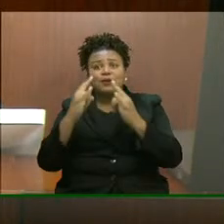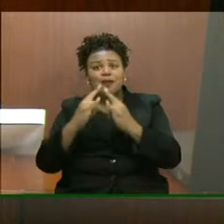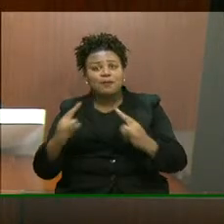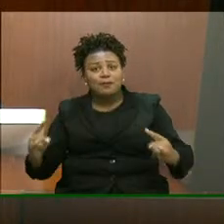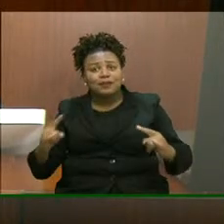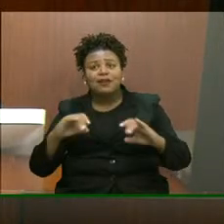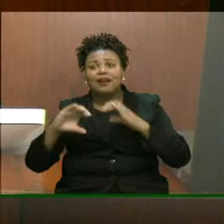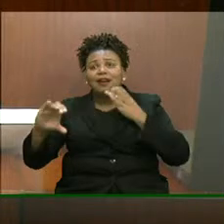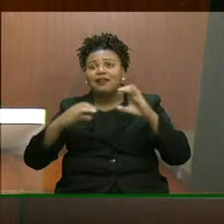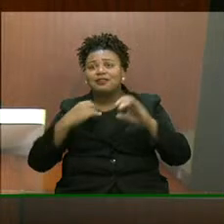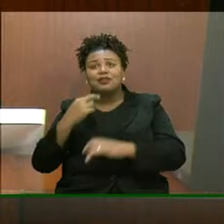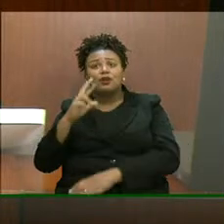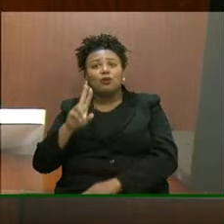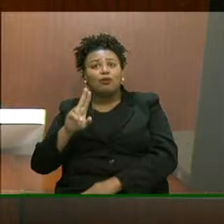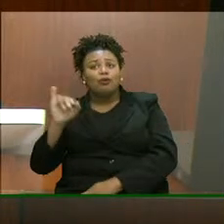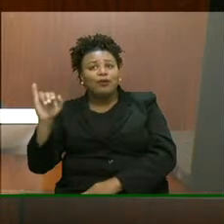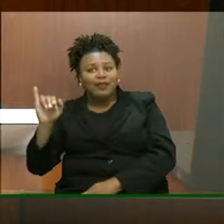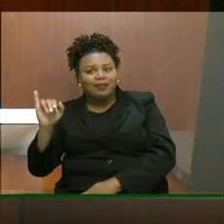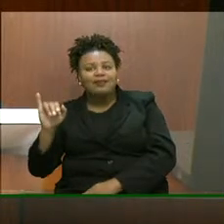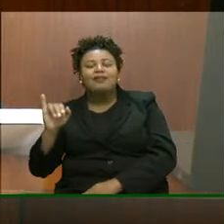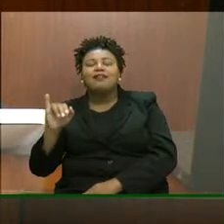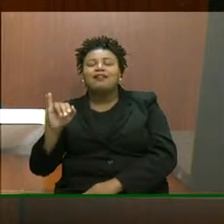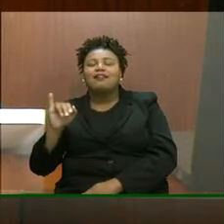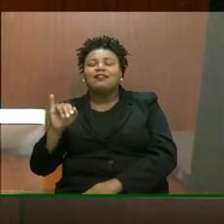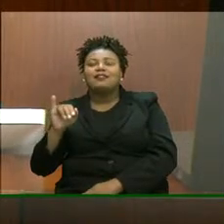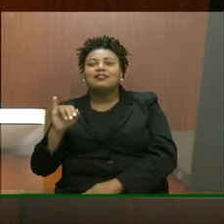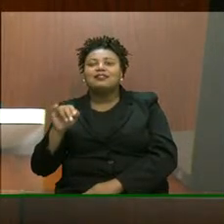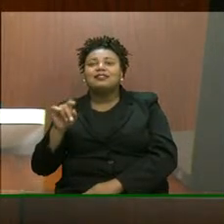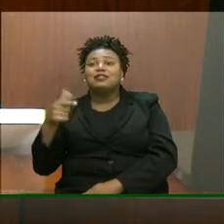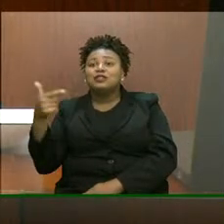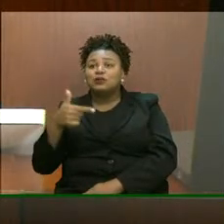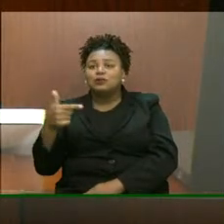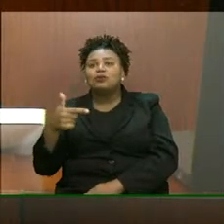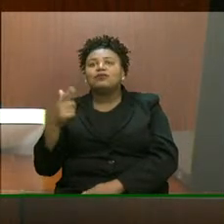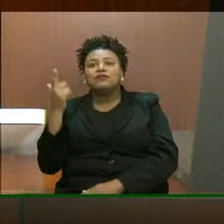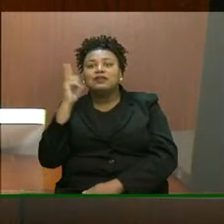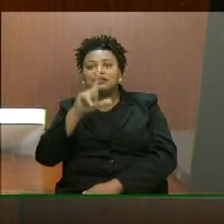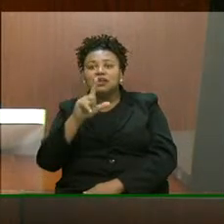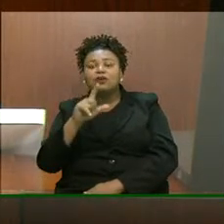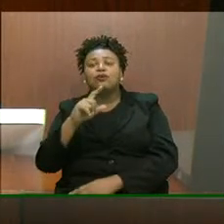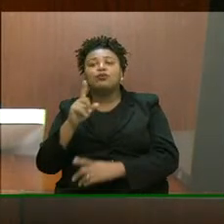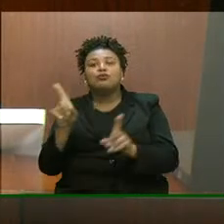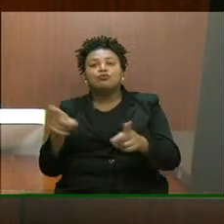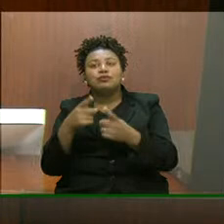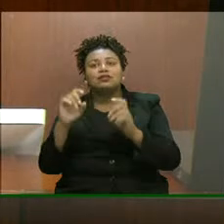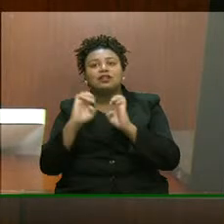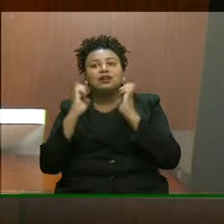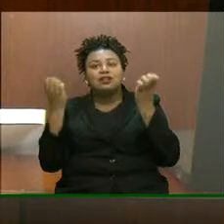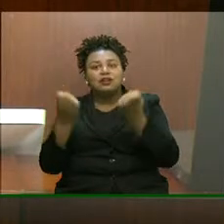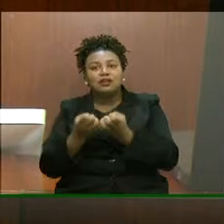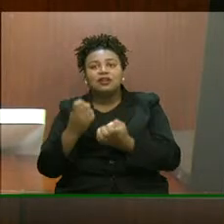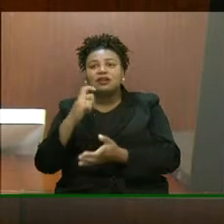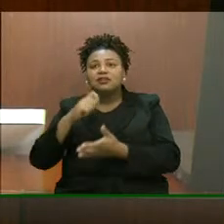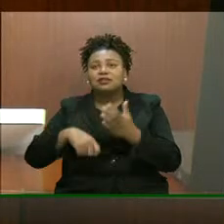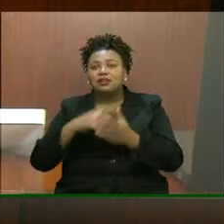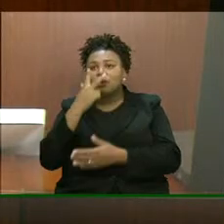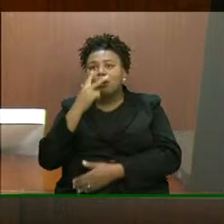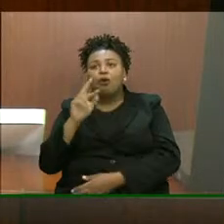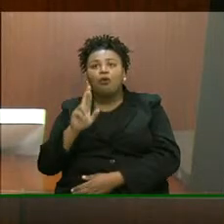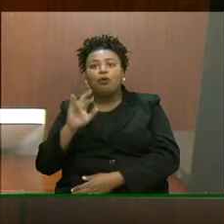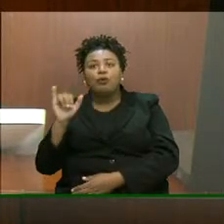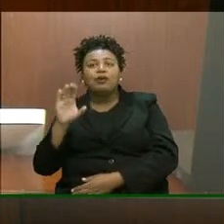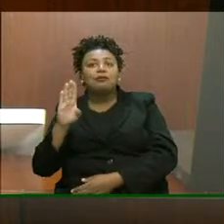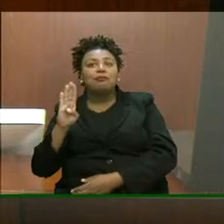Canção Nativa, com o nome de Rui da Silva Leonardo. Já na segunda edição, venceu com a música Ecologia, de autoria de Luiz Cury, e já assinava-se como Rui